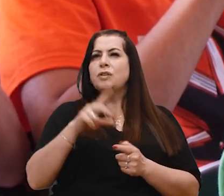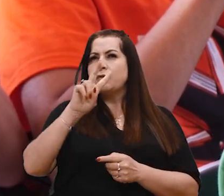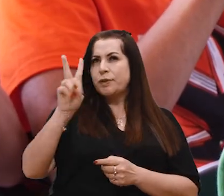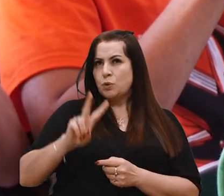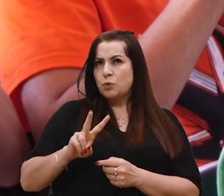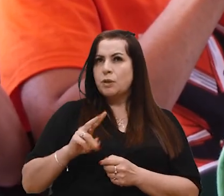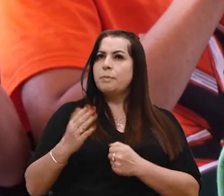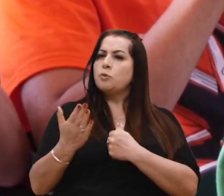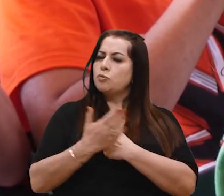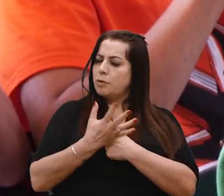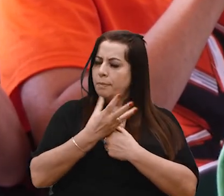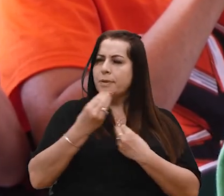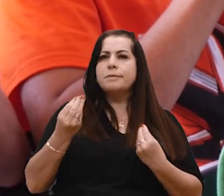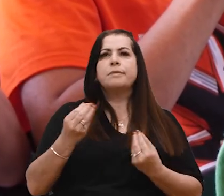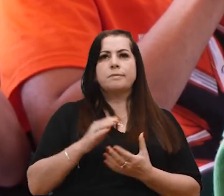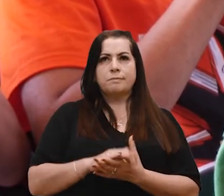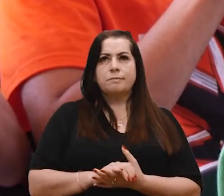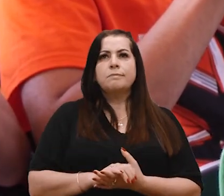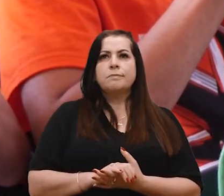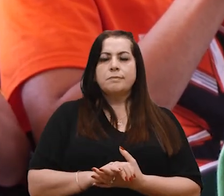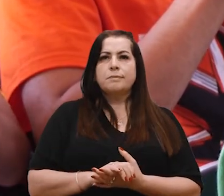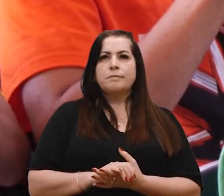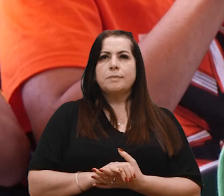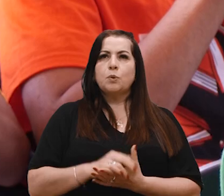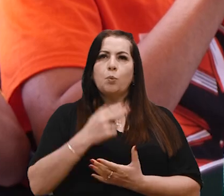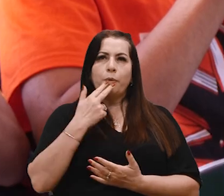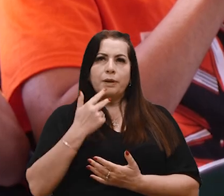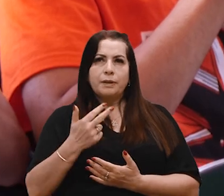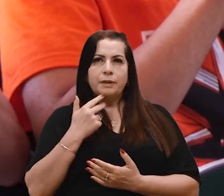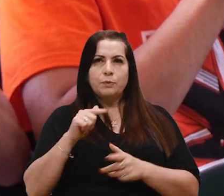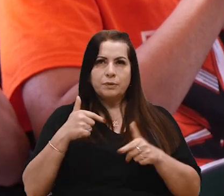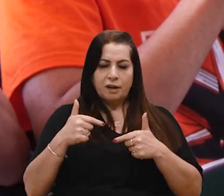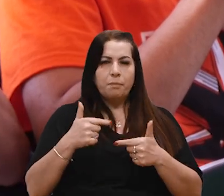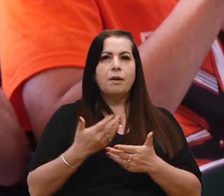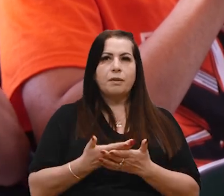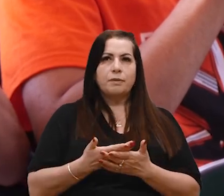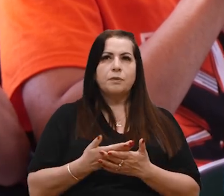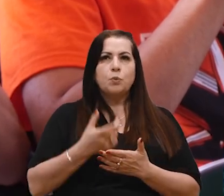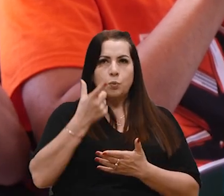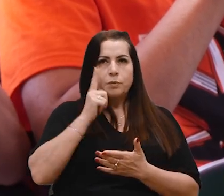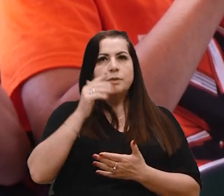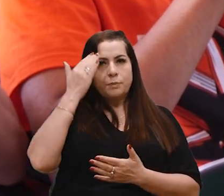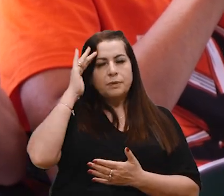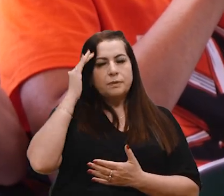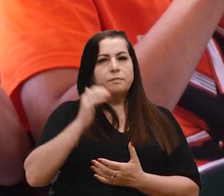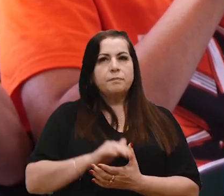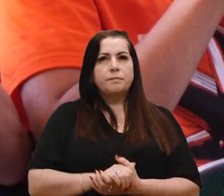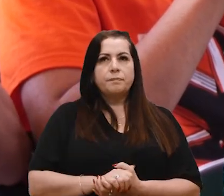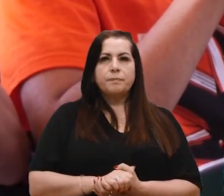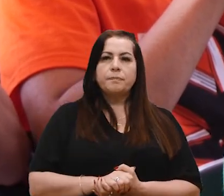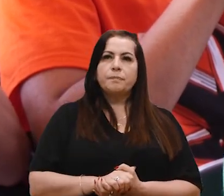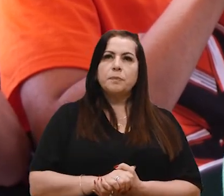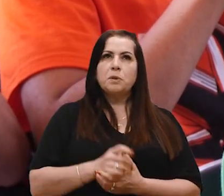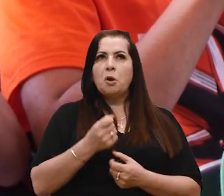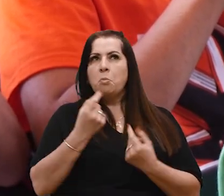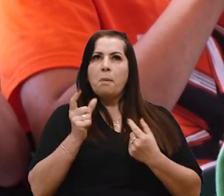já uns venezuelanos que me ajudaram bastante com a língua e os trabalhos, assim, eu consegui